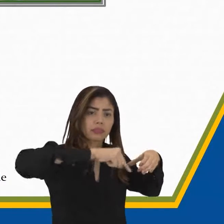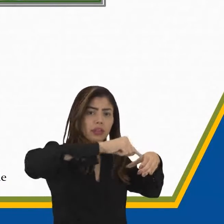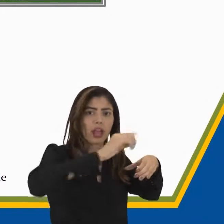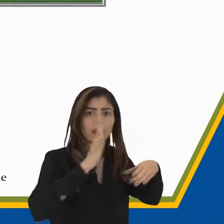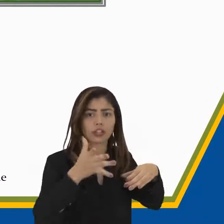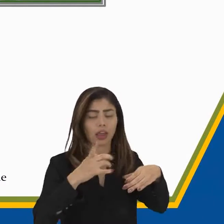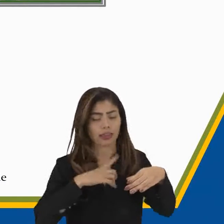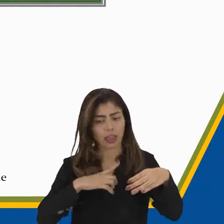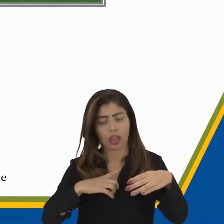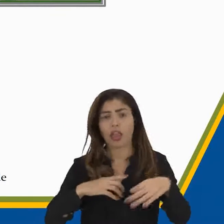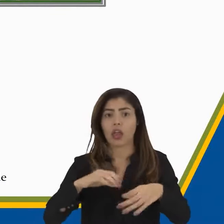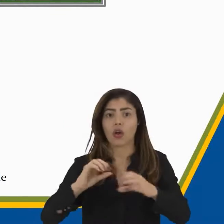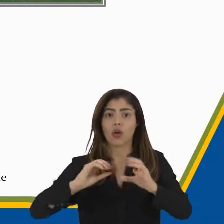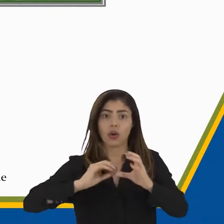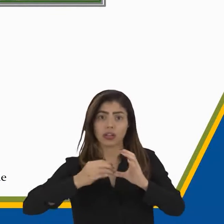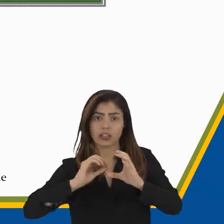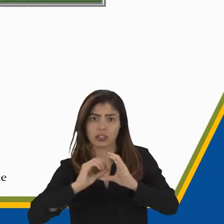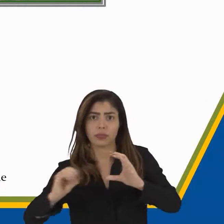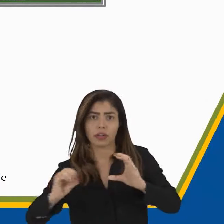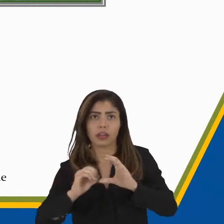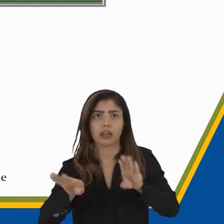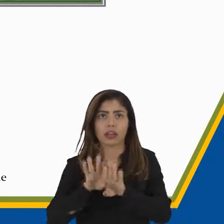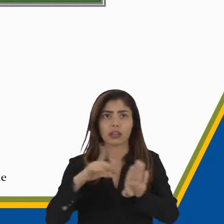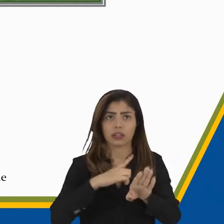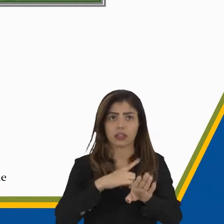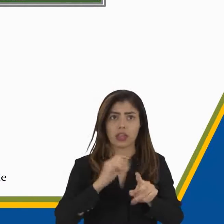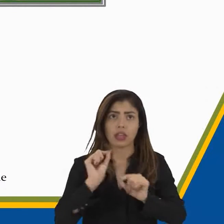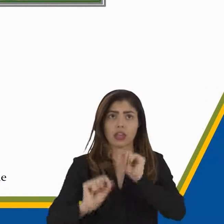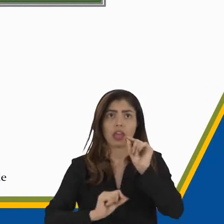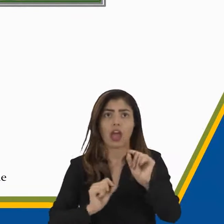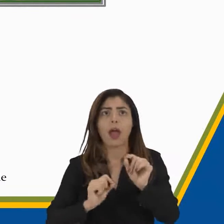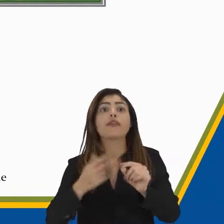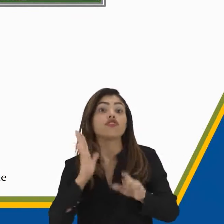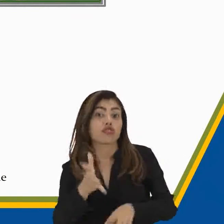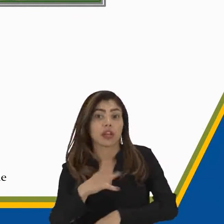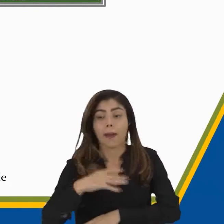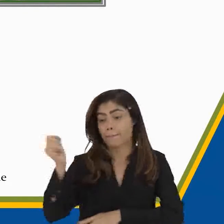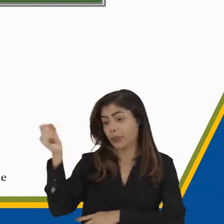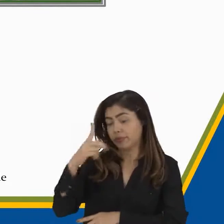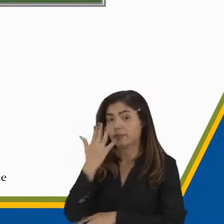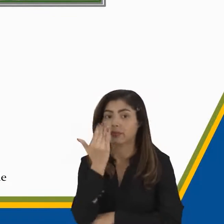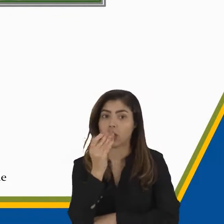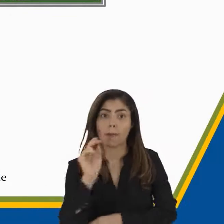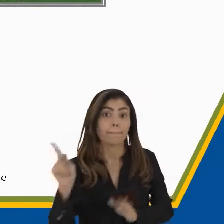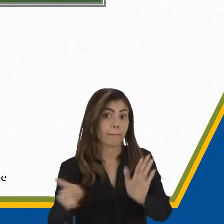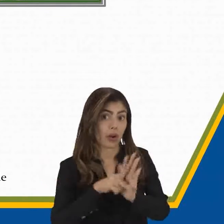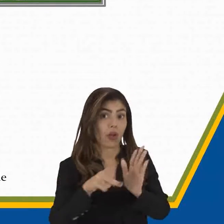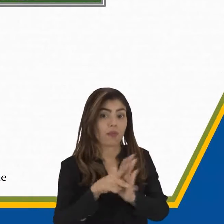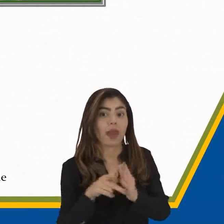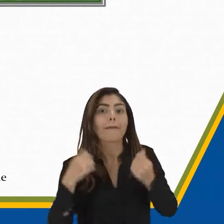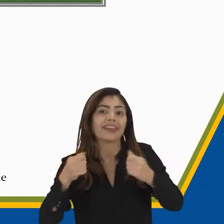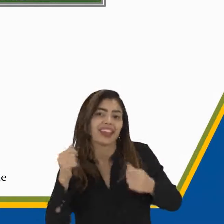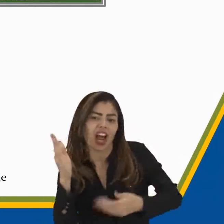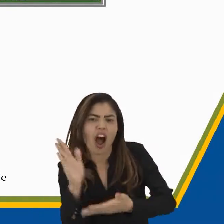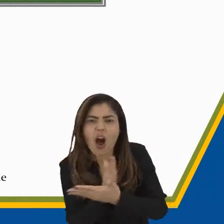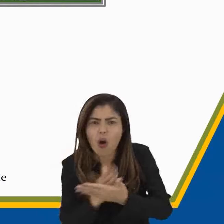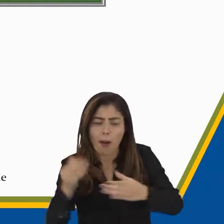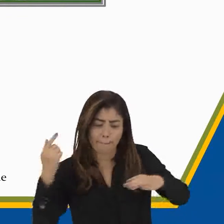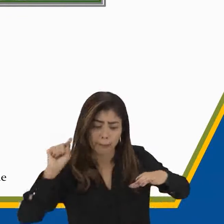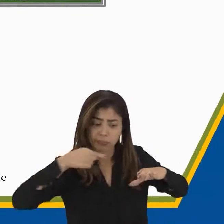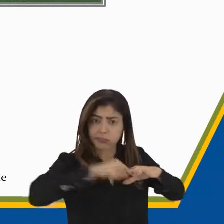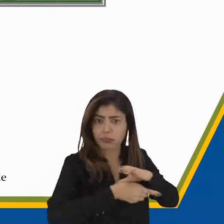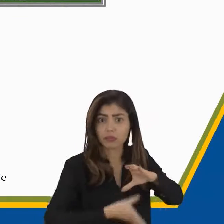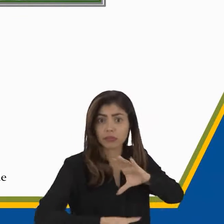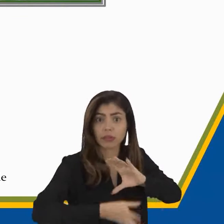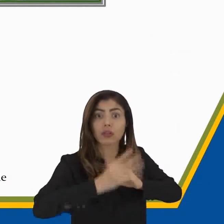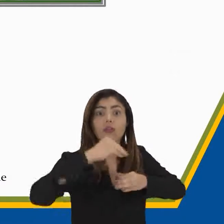já que os organismos são autótrofos, já que eles produzem seu próprio alimento, eles vão precisar de uma região para armazenar esse alimento,